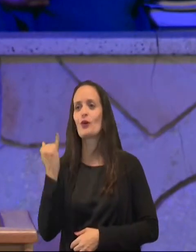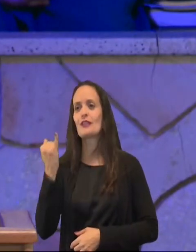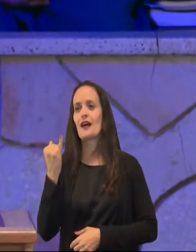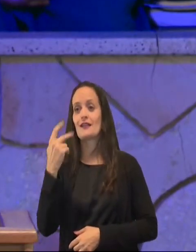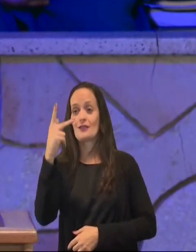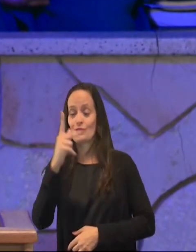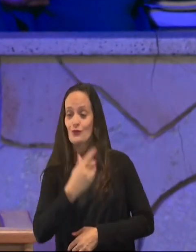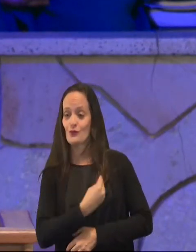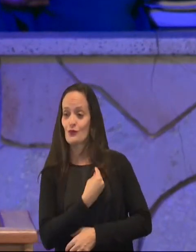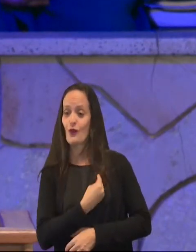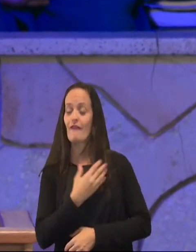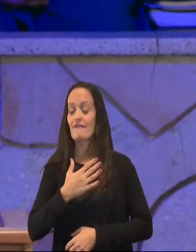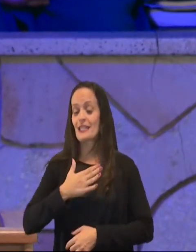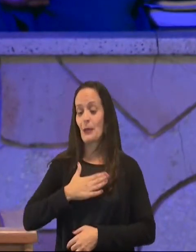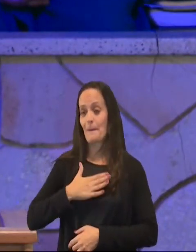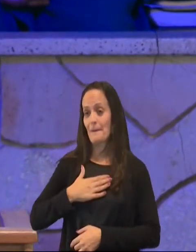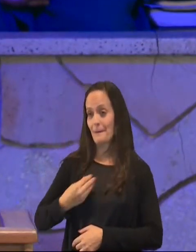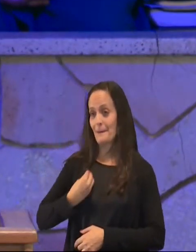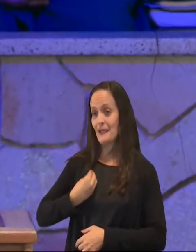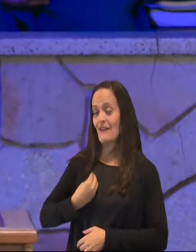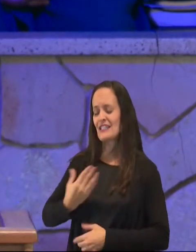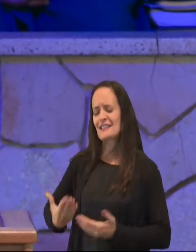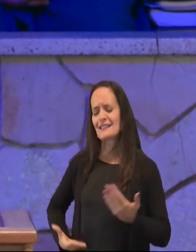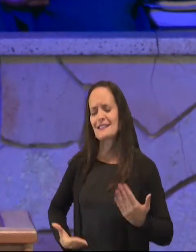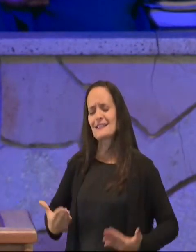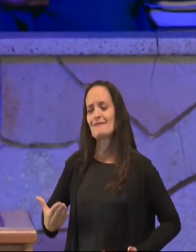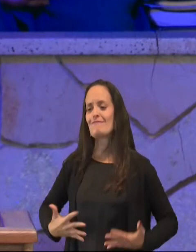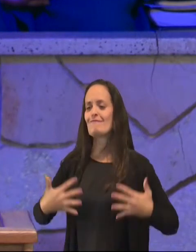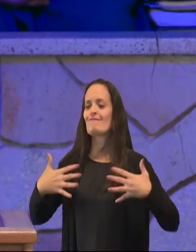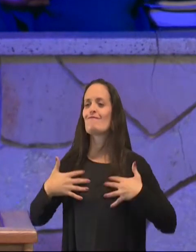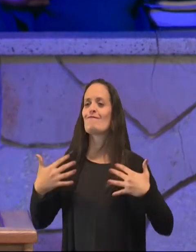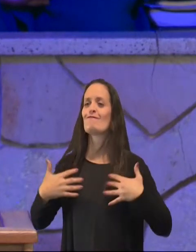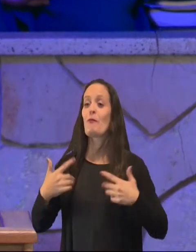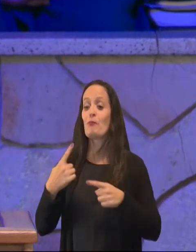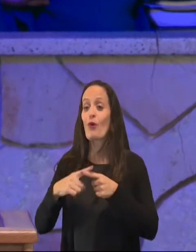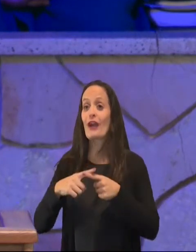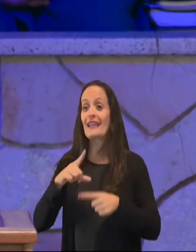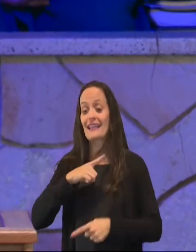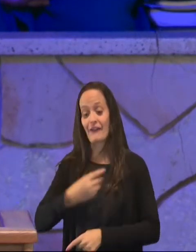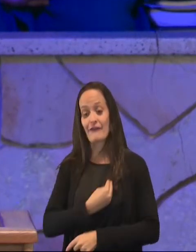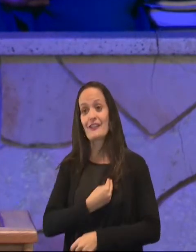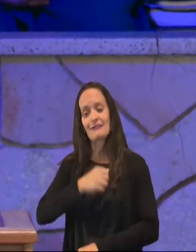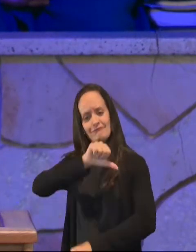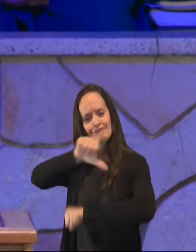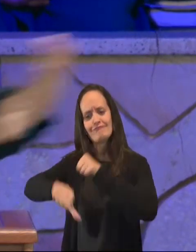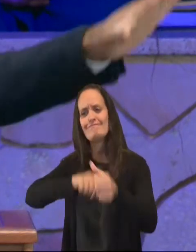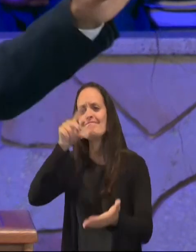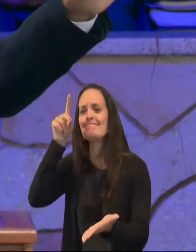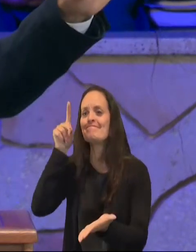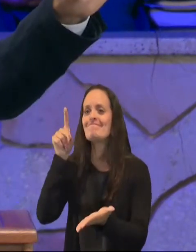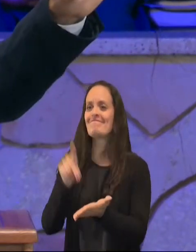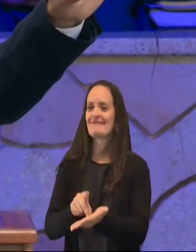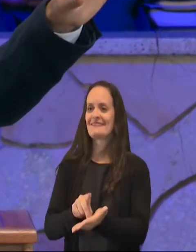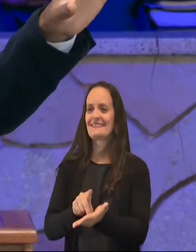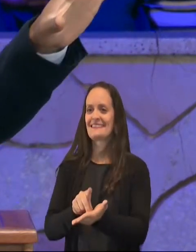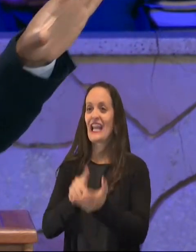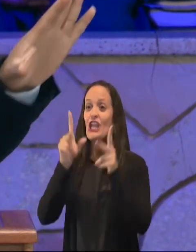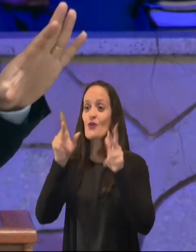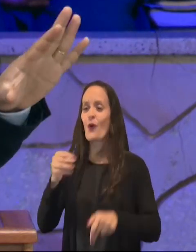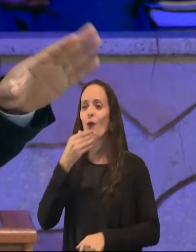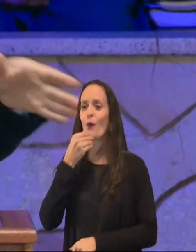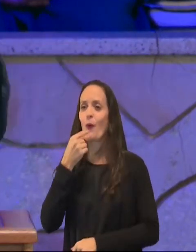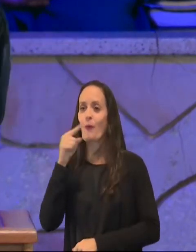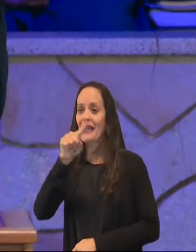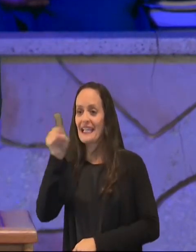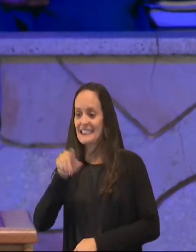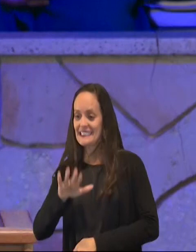vida. Servir com alegria é a prova de que houve transformação verdadeira. Como Zaqueu, que queria abrir mão de todos